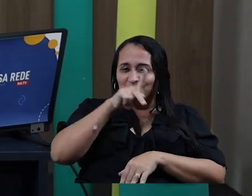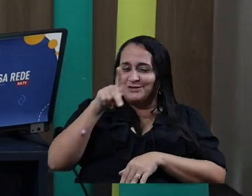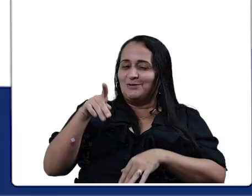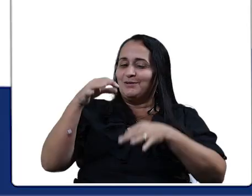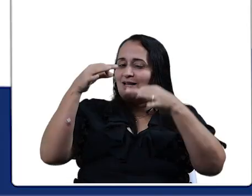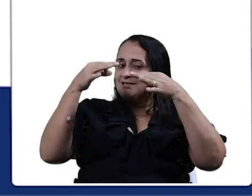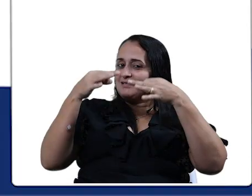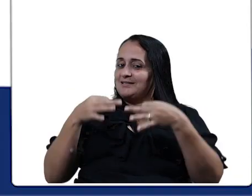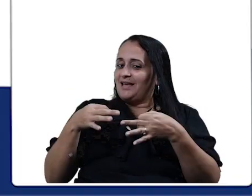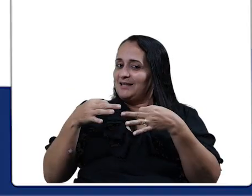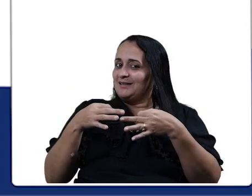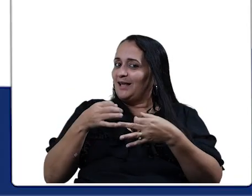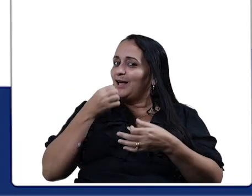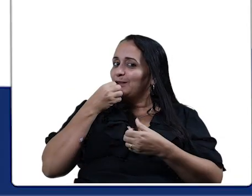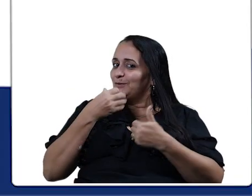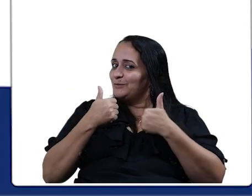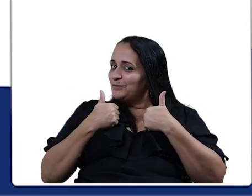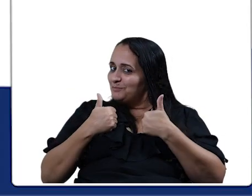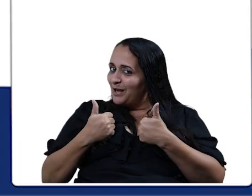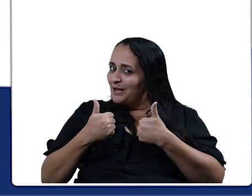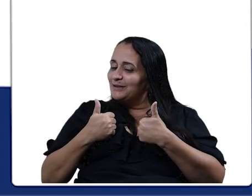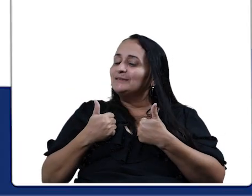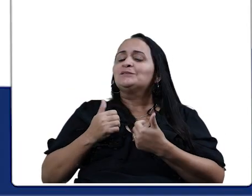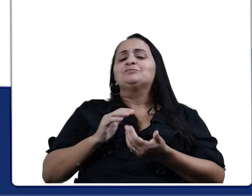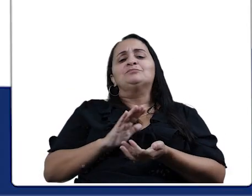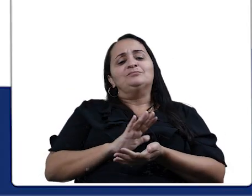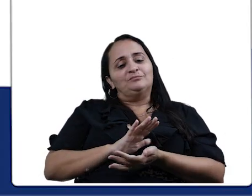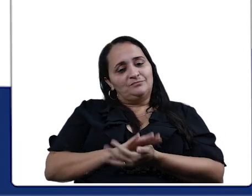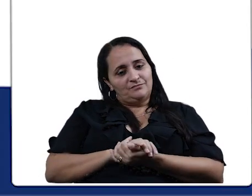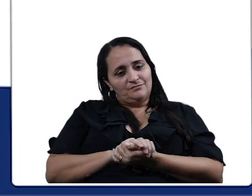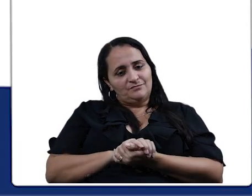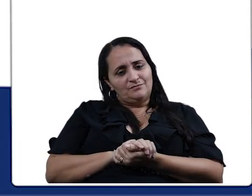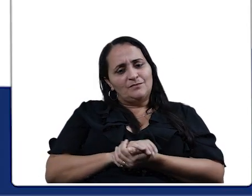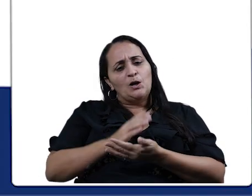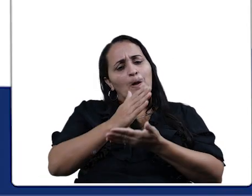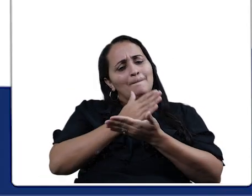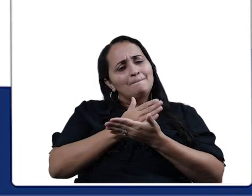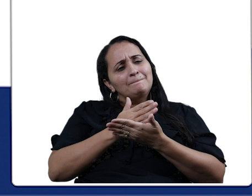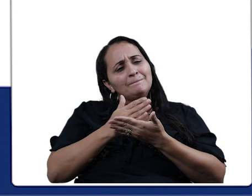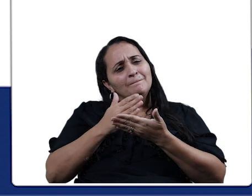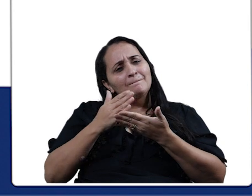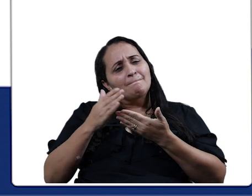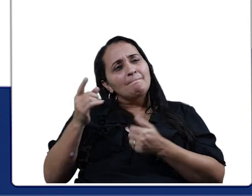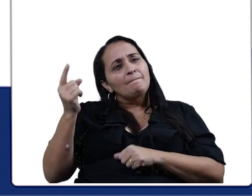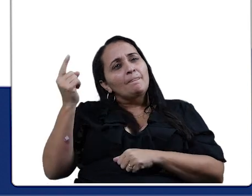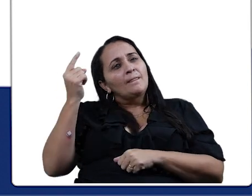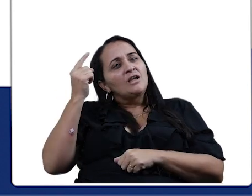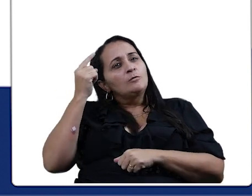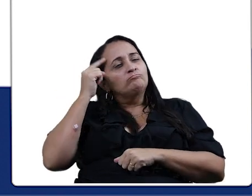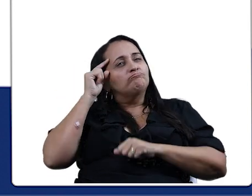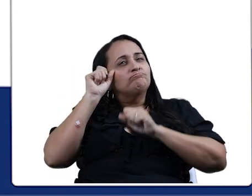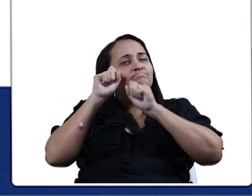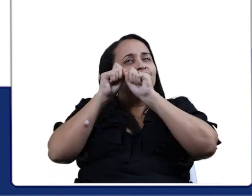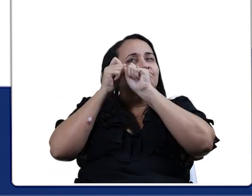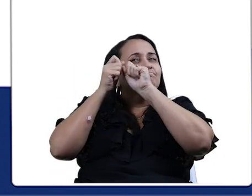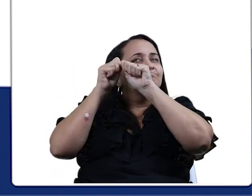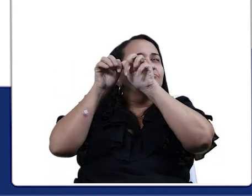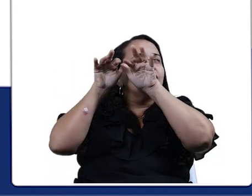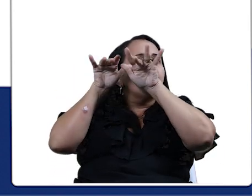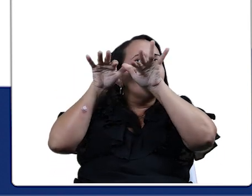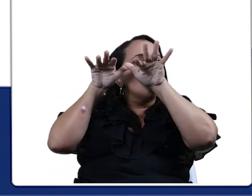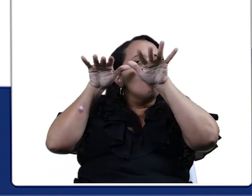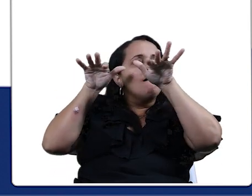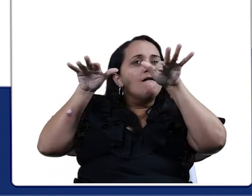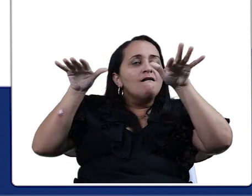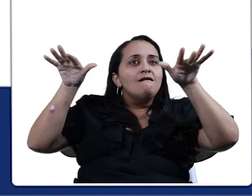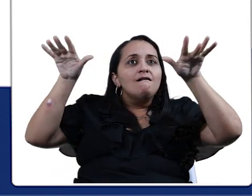bom? Para começar, eu quero trazer uma reflexão, ampliando o conhecimento através da